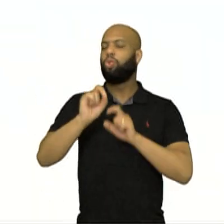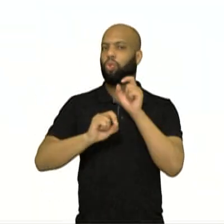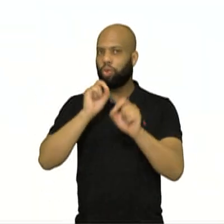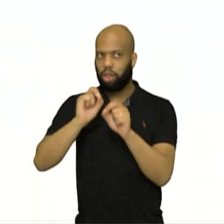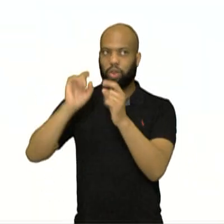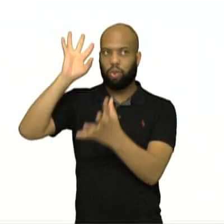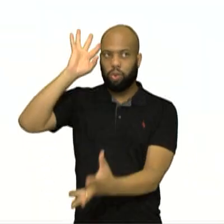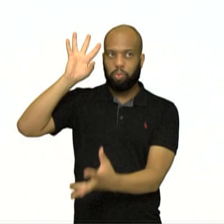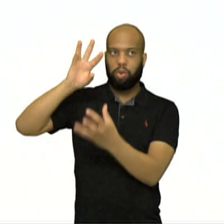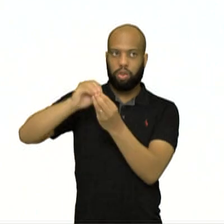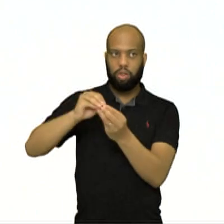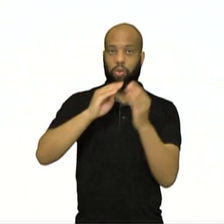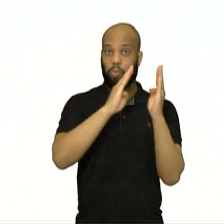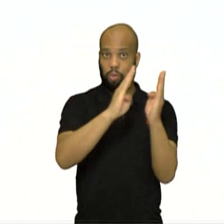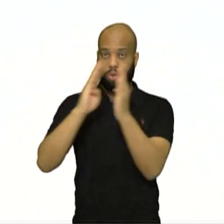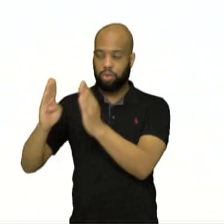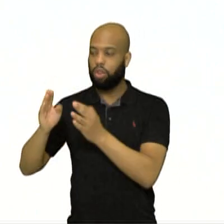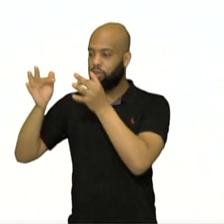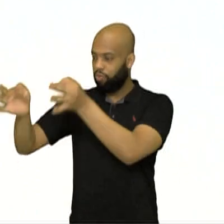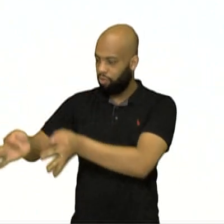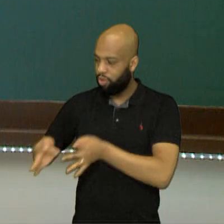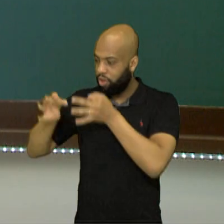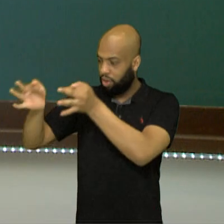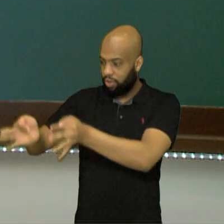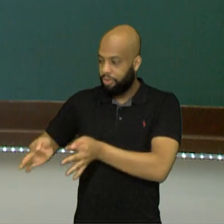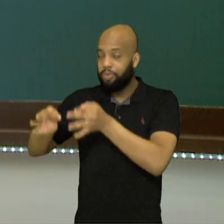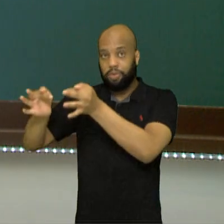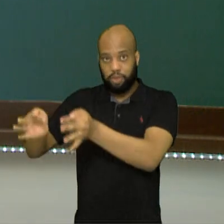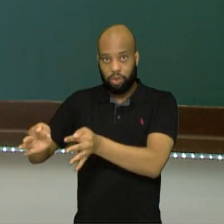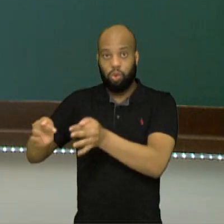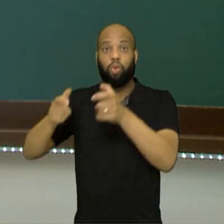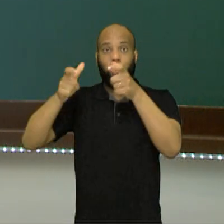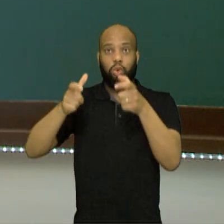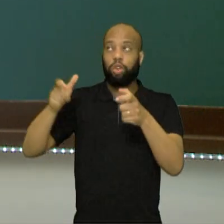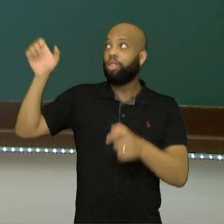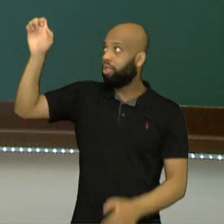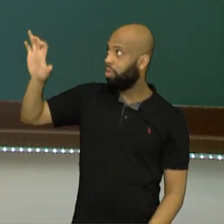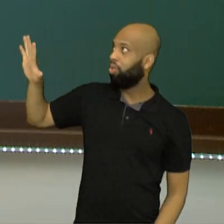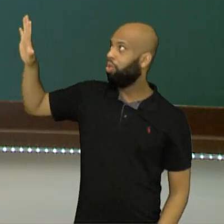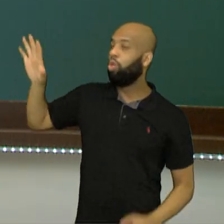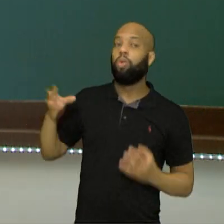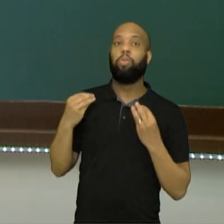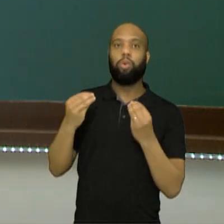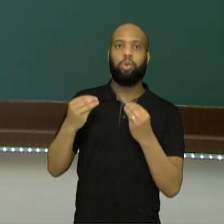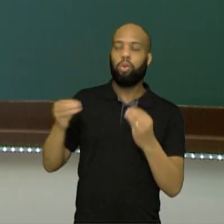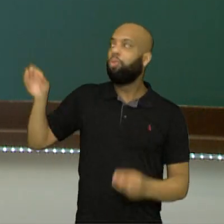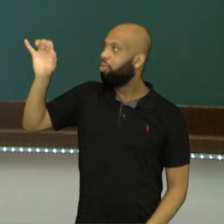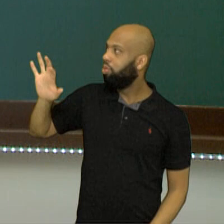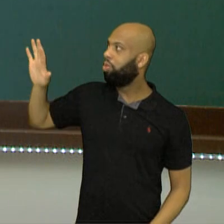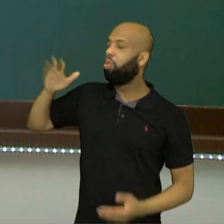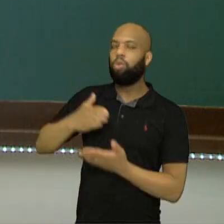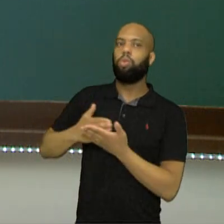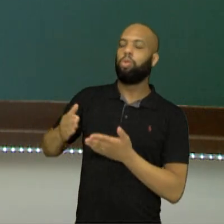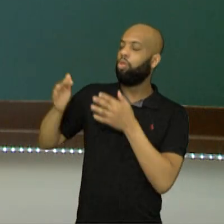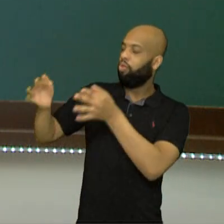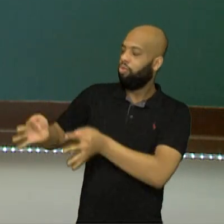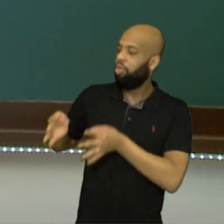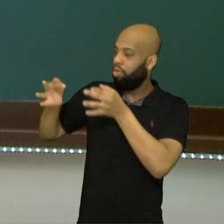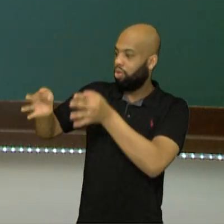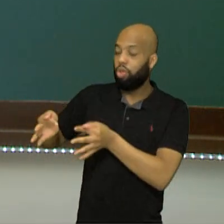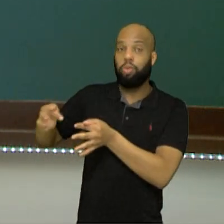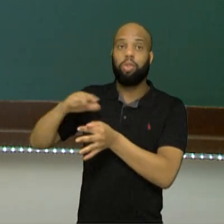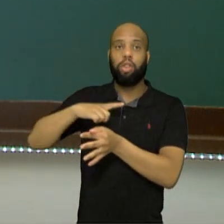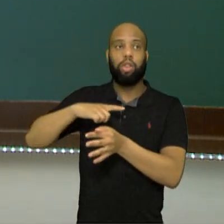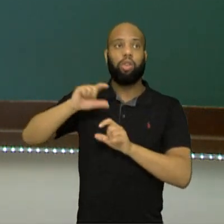aula? Compreender o processo de feudalização da Europa, ou seja, como que a Europa passou a se feudalizar, a se dividir